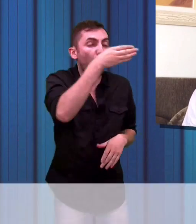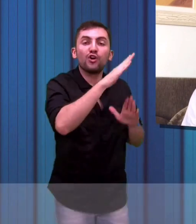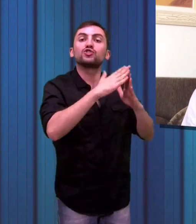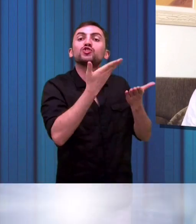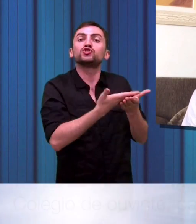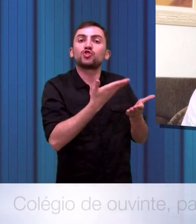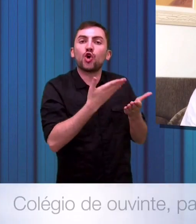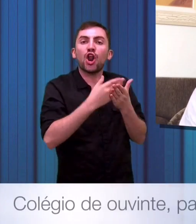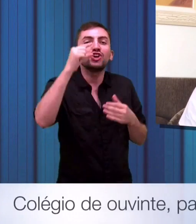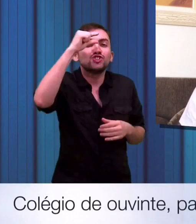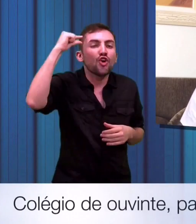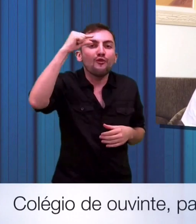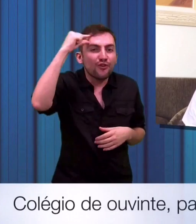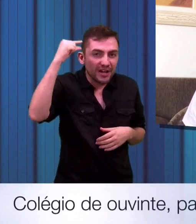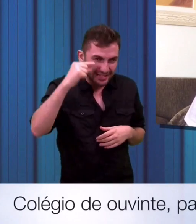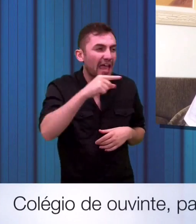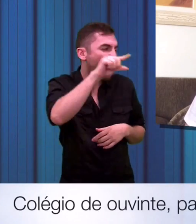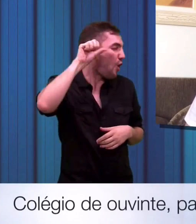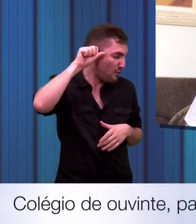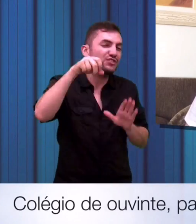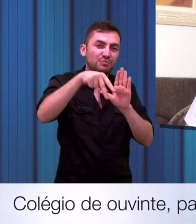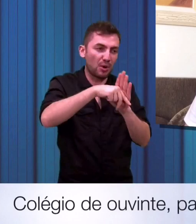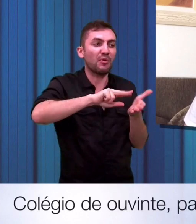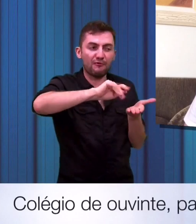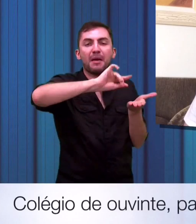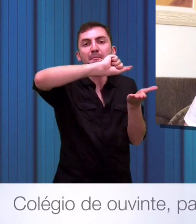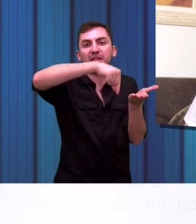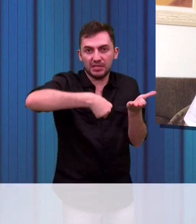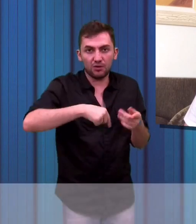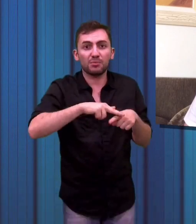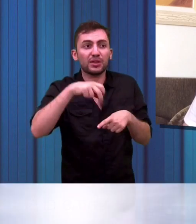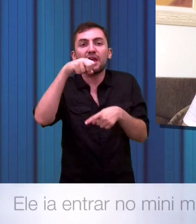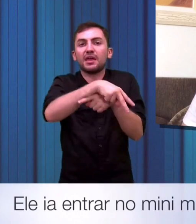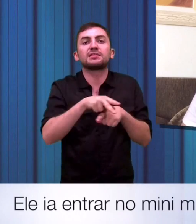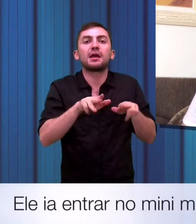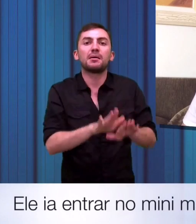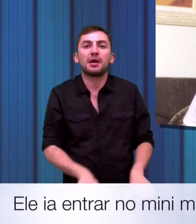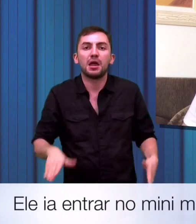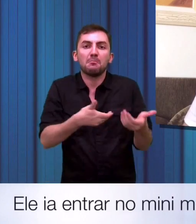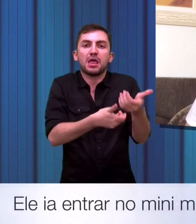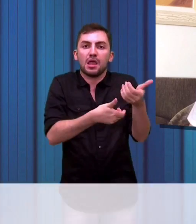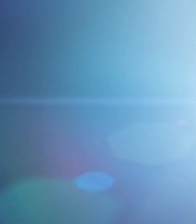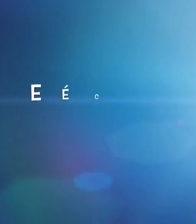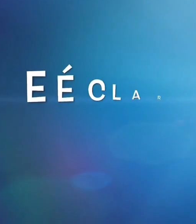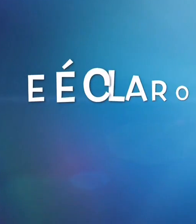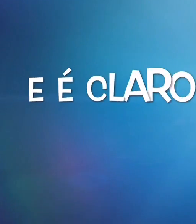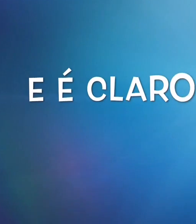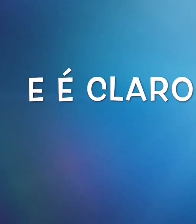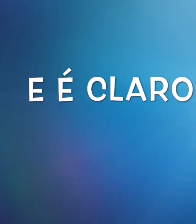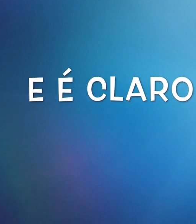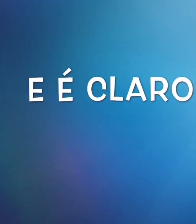do Giovanni, colégio de ouvinte, para fazer a matrícula do Gui. Ele ia entrar no mini maternal.